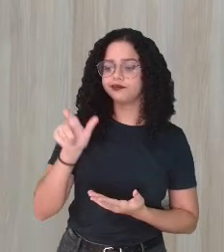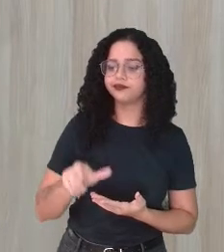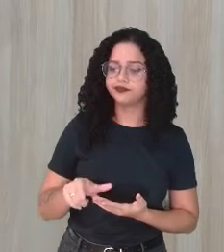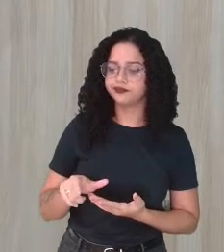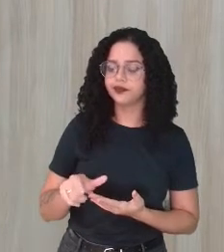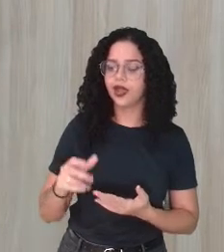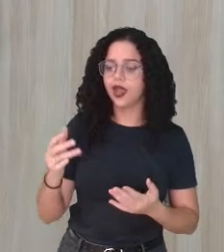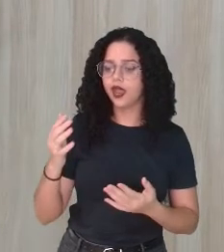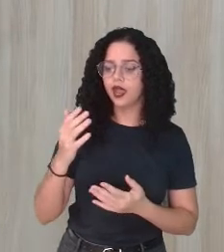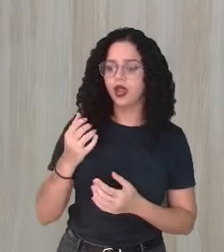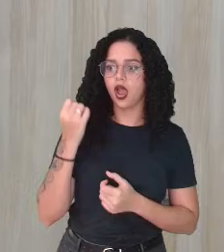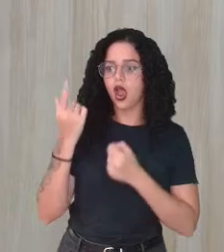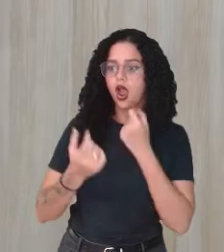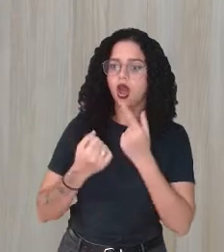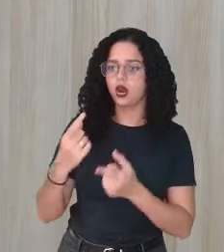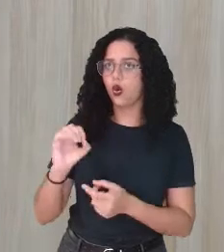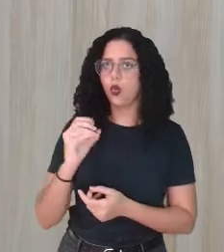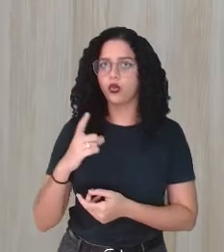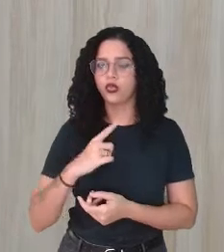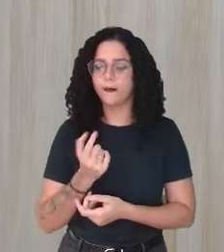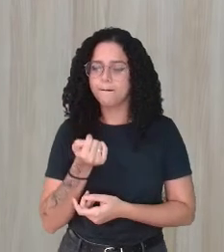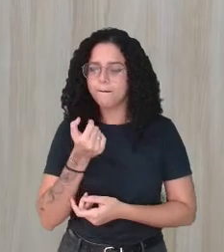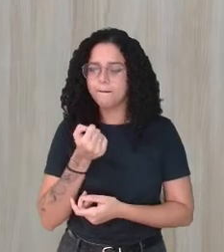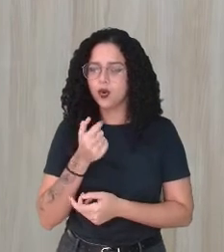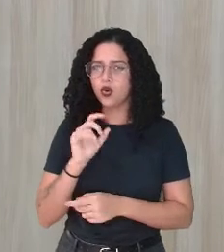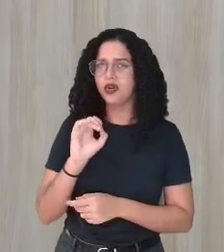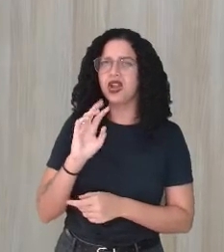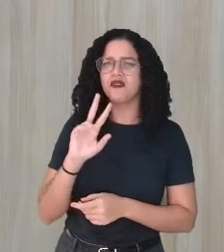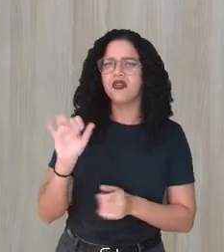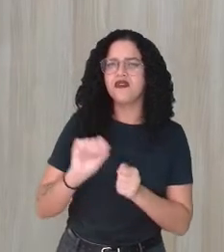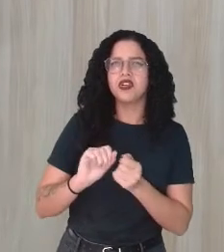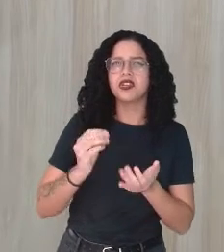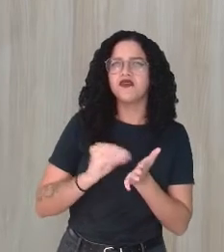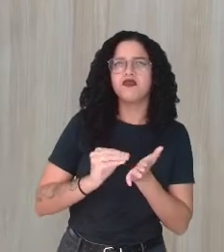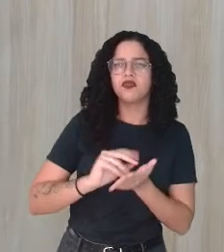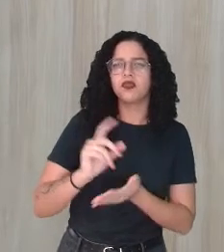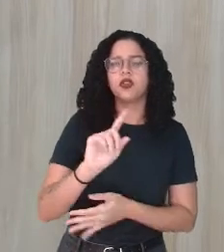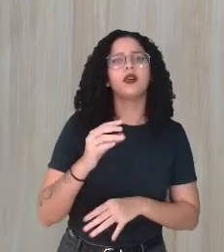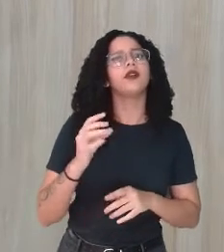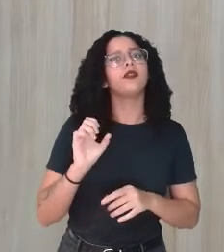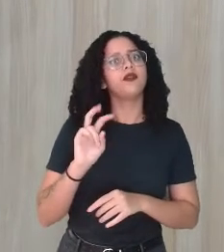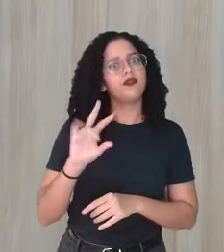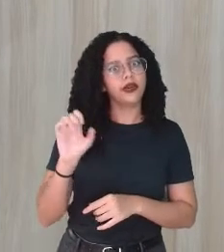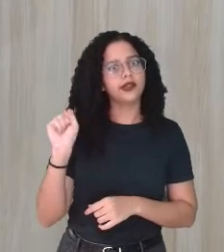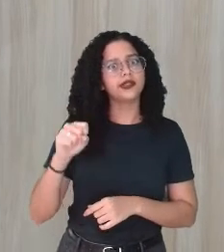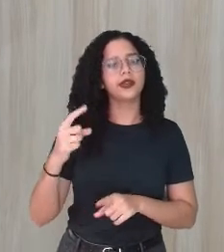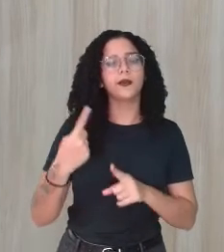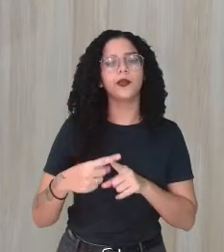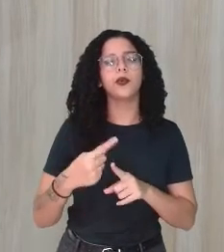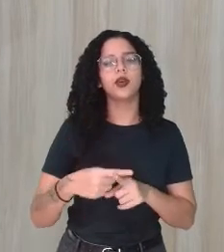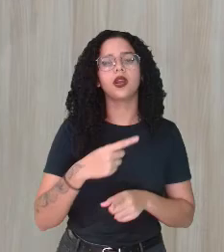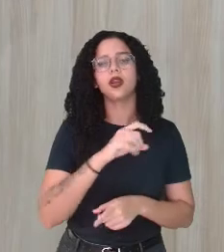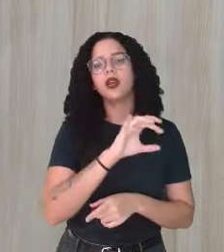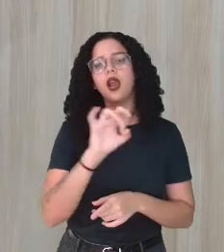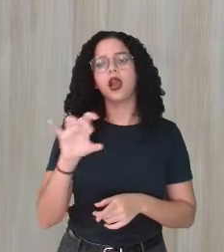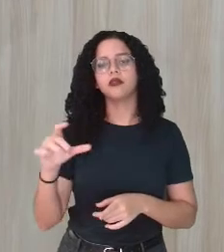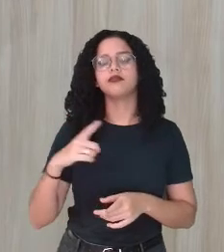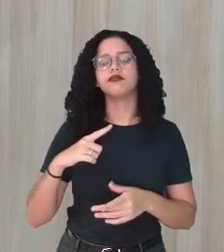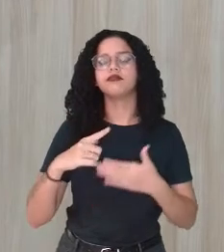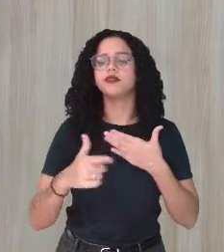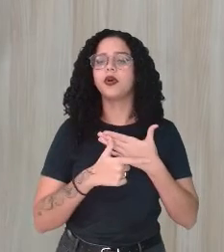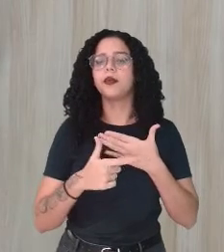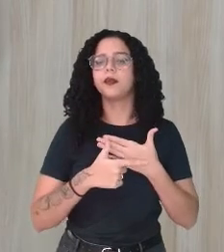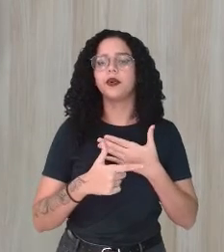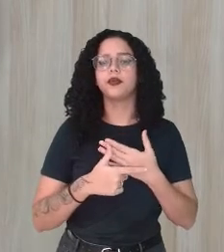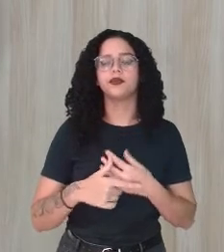tem poucos indivíduos ali, e ela se acaba, não vai fazer falta, não. Faz falta sim, porque cada espécie tem o seu papel no ecossistema, tá